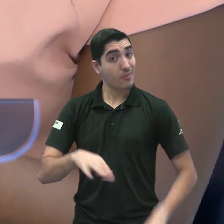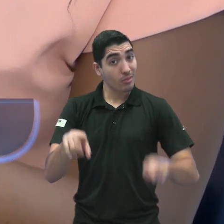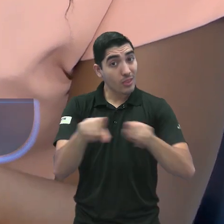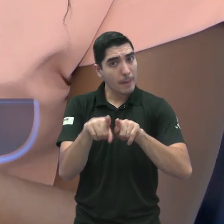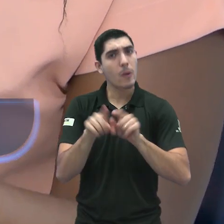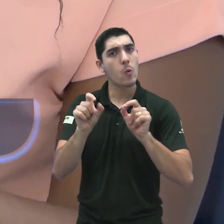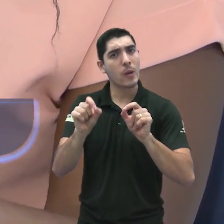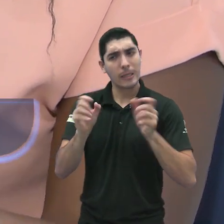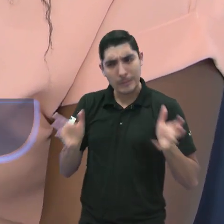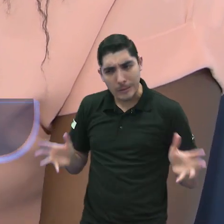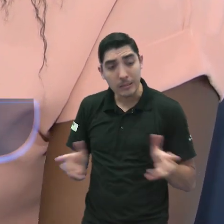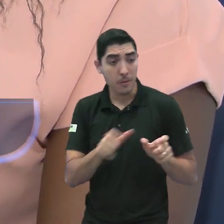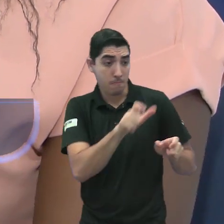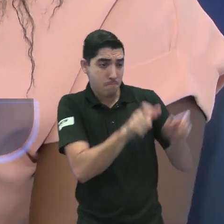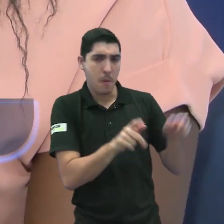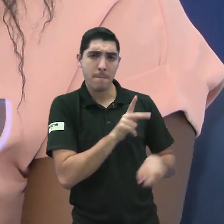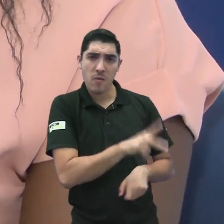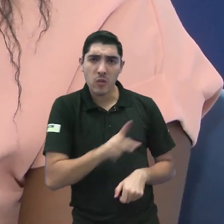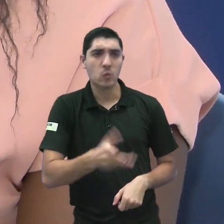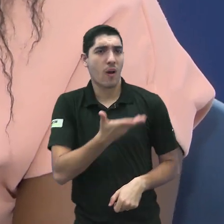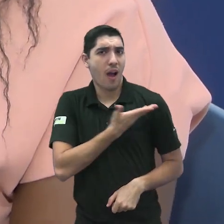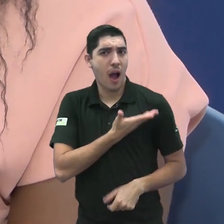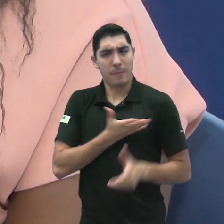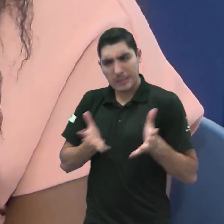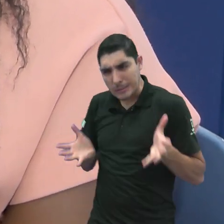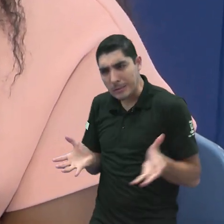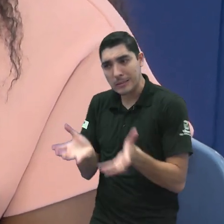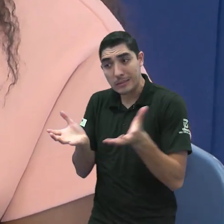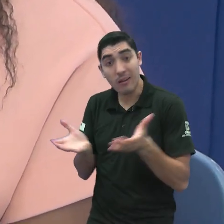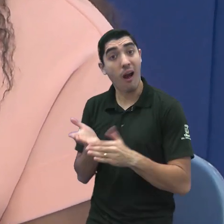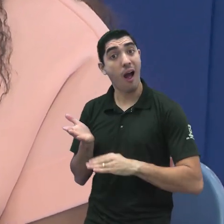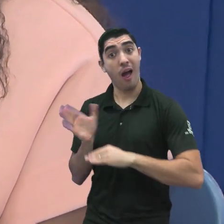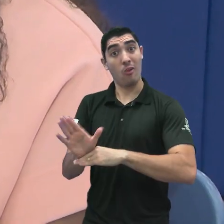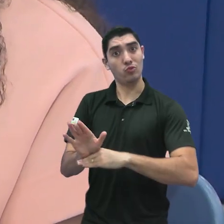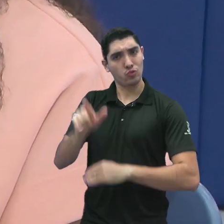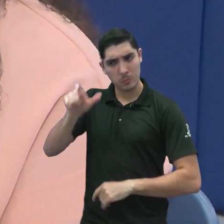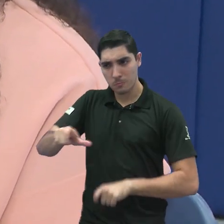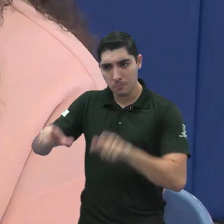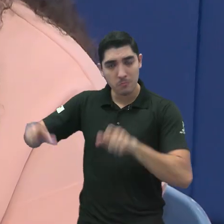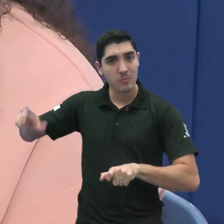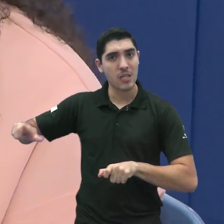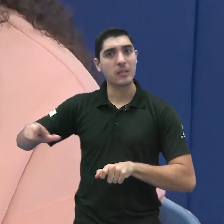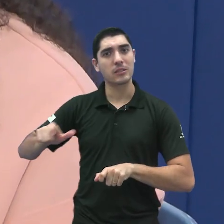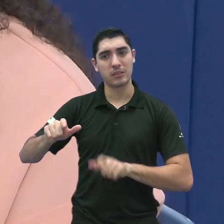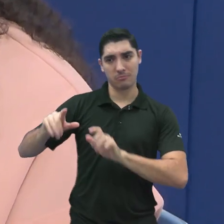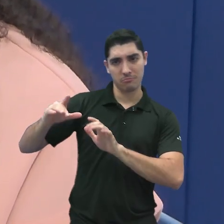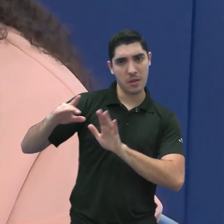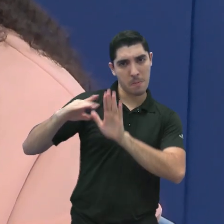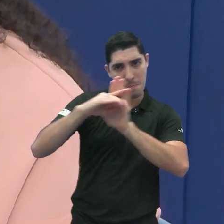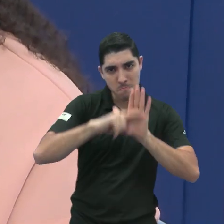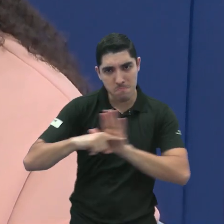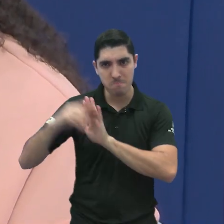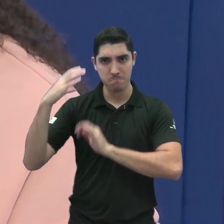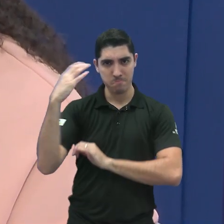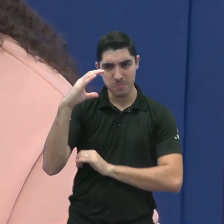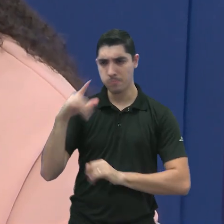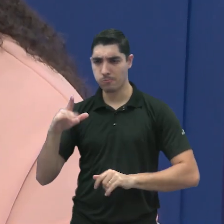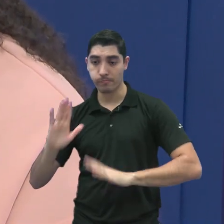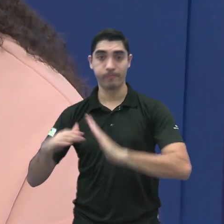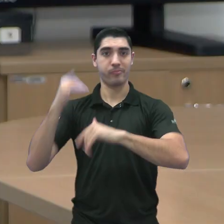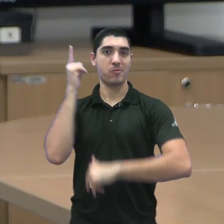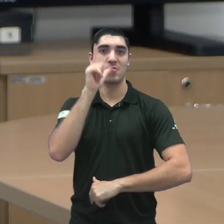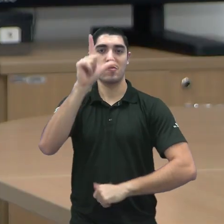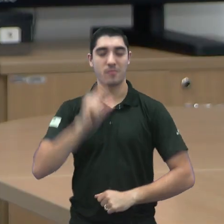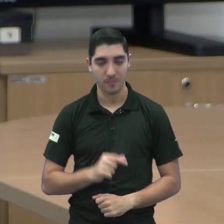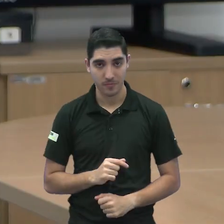incentivo de professores e colegas pode ser decisivo para que essas novas pesquisadoras se desenvolvam na